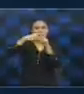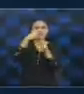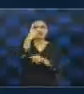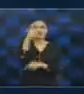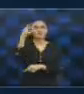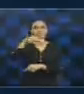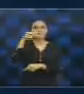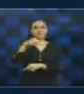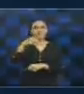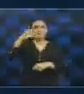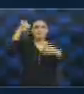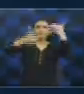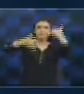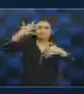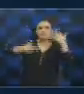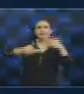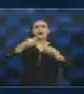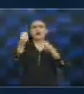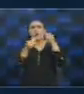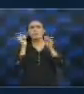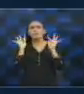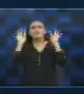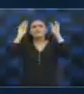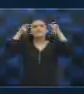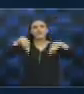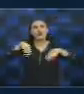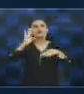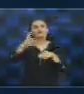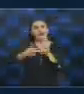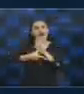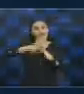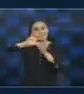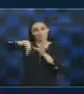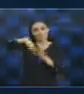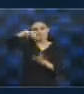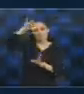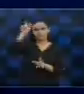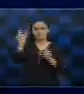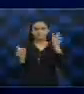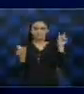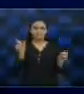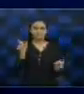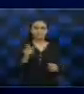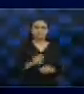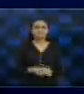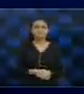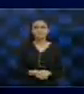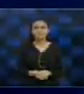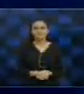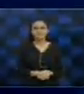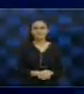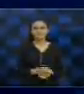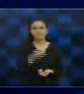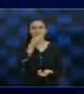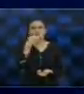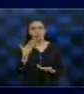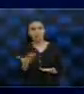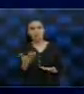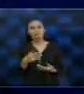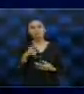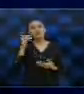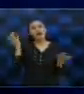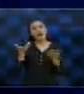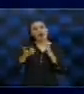as considerações finais, também por ordem já definida por sorteio. Bom, e de acordo com o